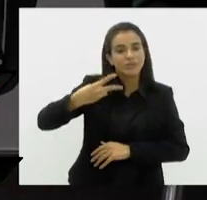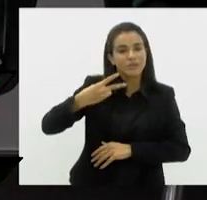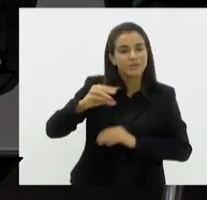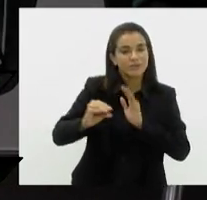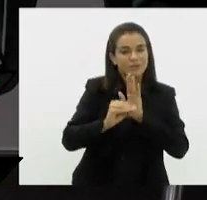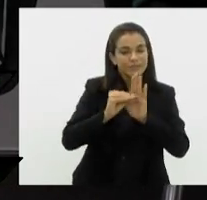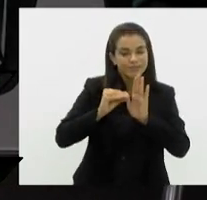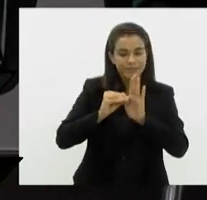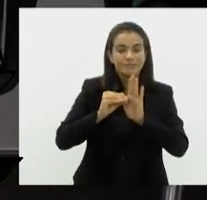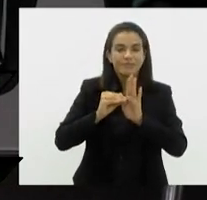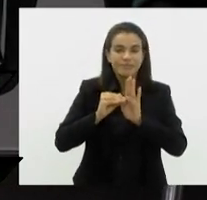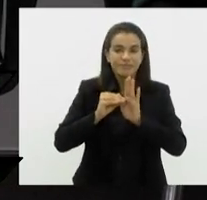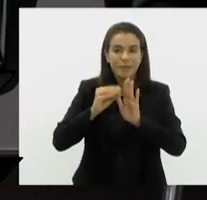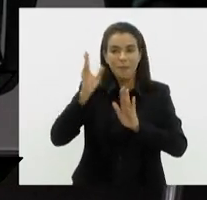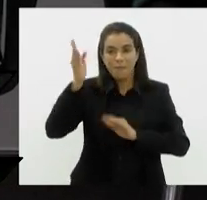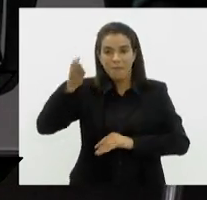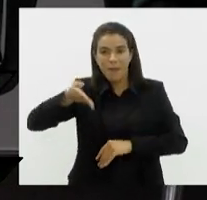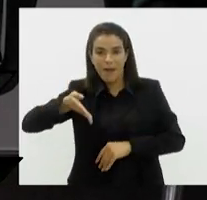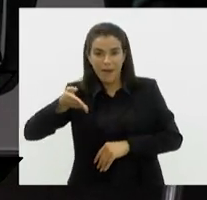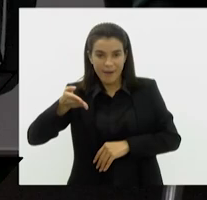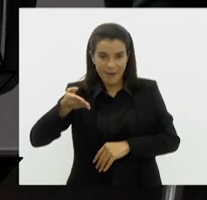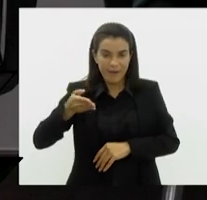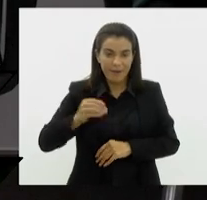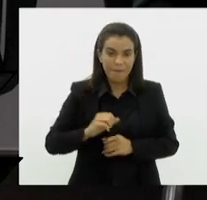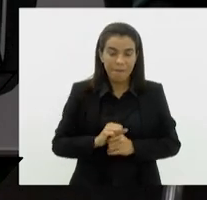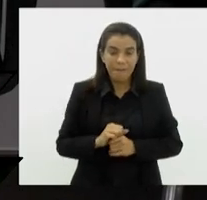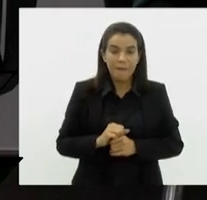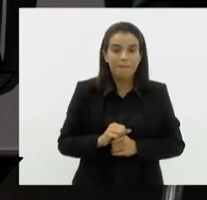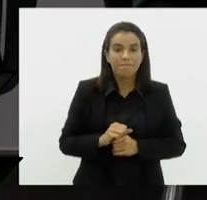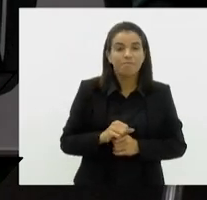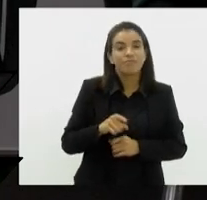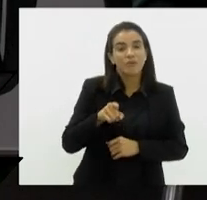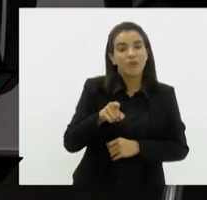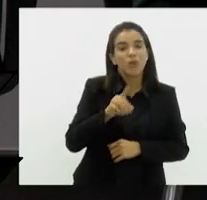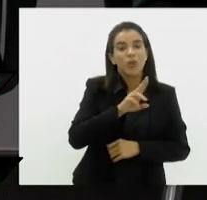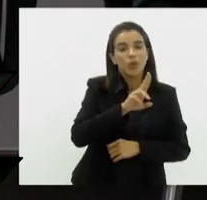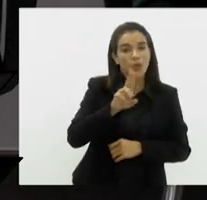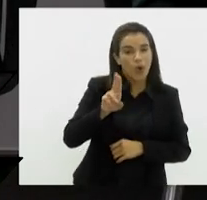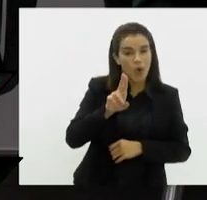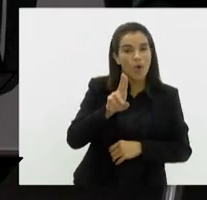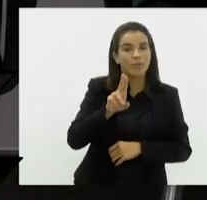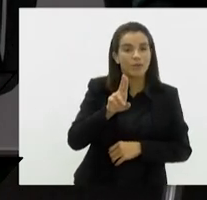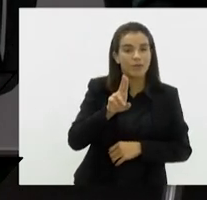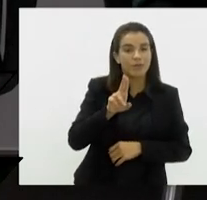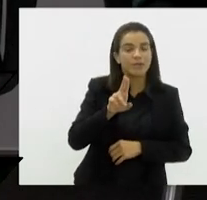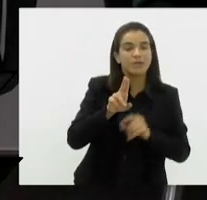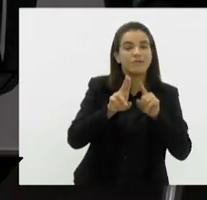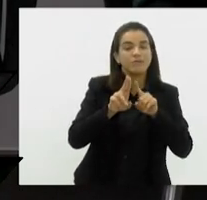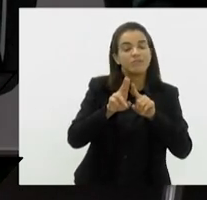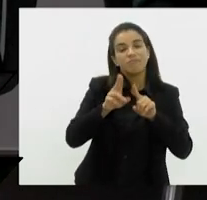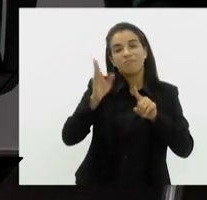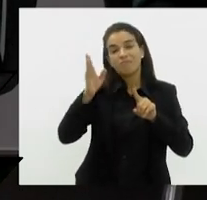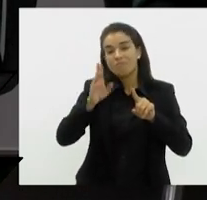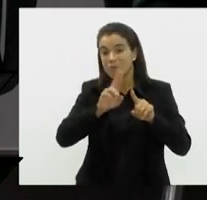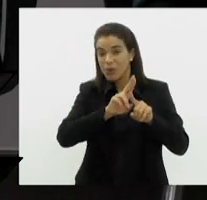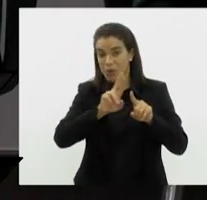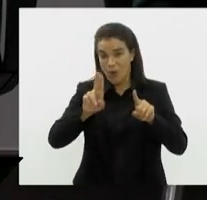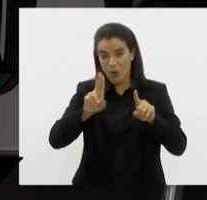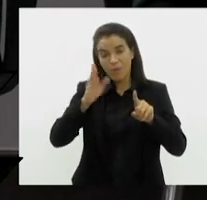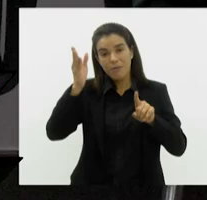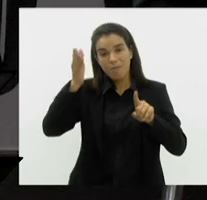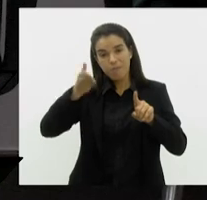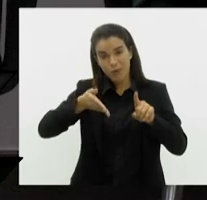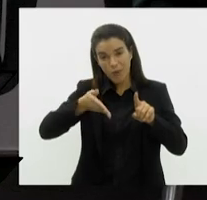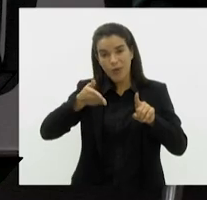Automóvel Clube, né? A Avenida Dom RJ é conhecida como Automóvel Clube, fica denominada Avenida